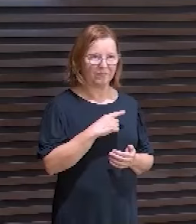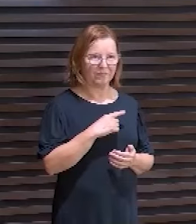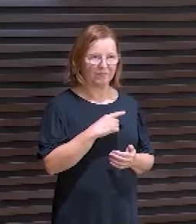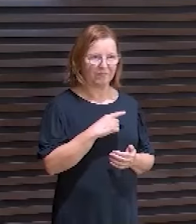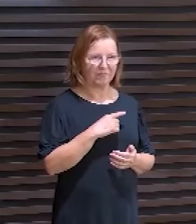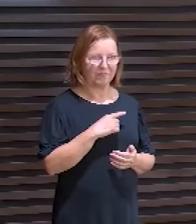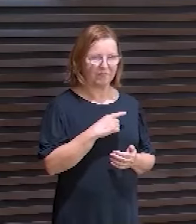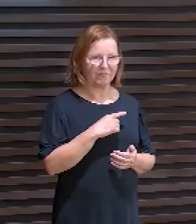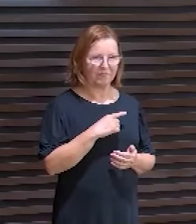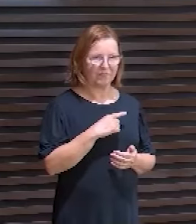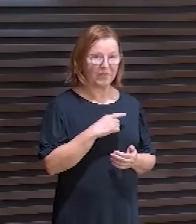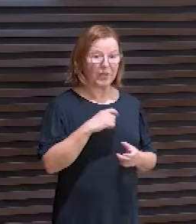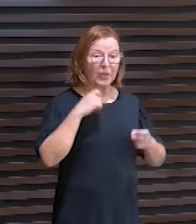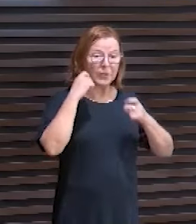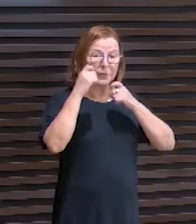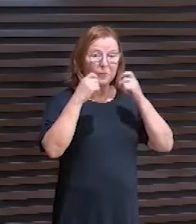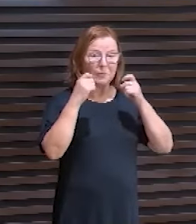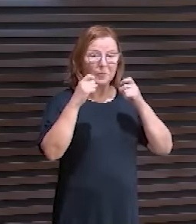o